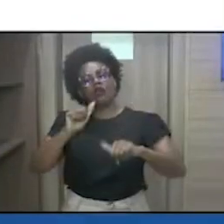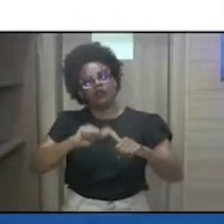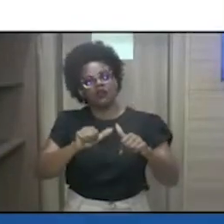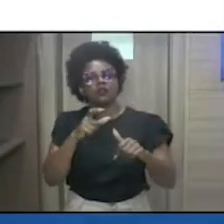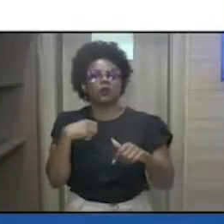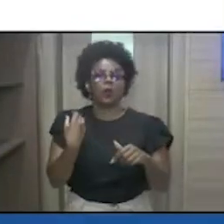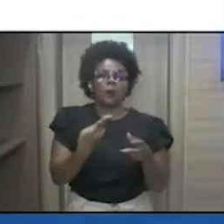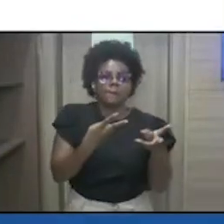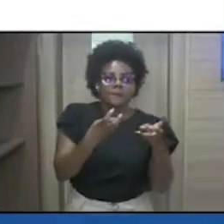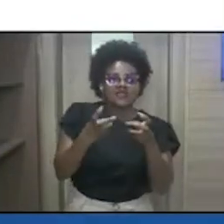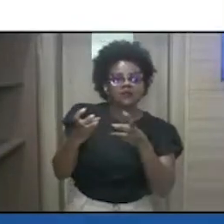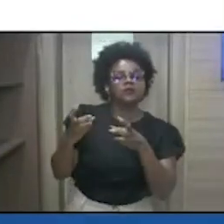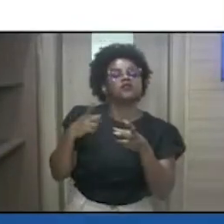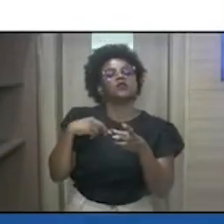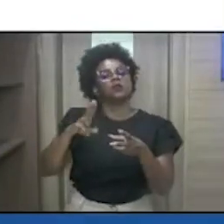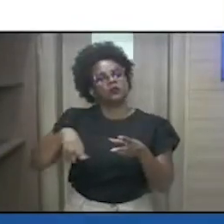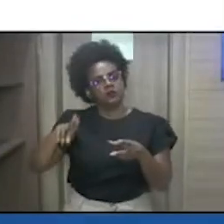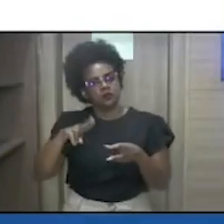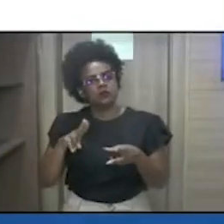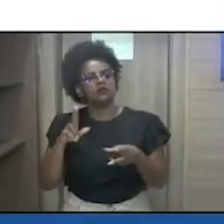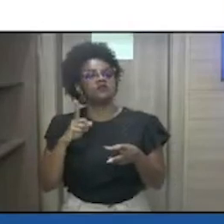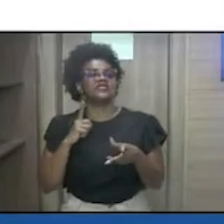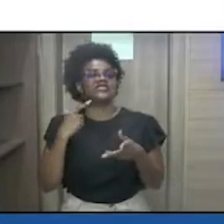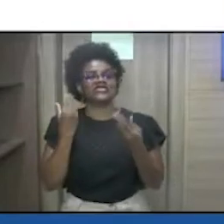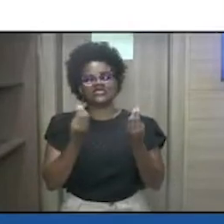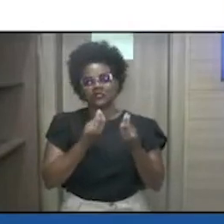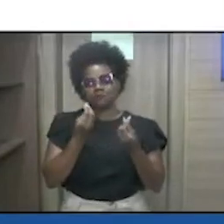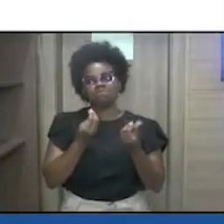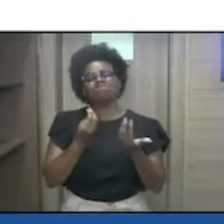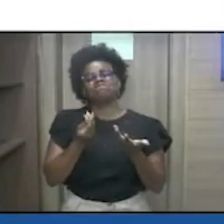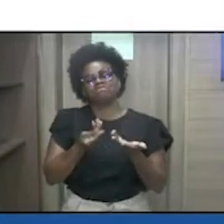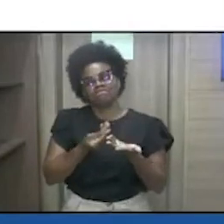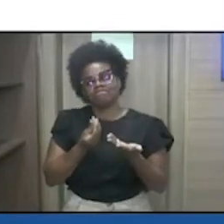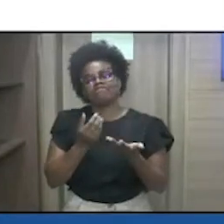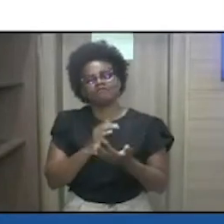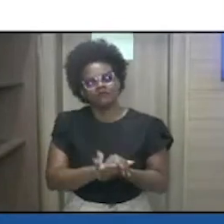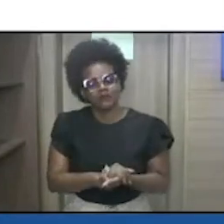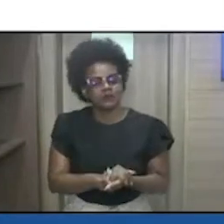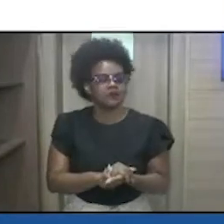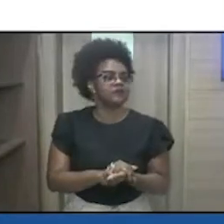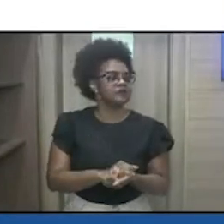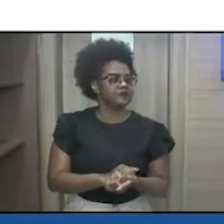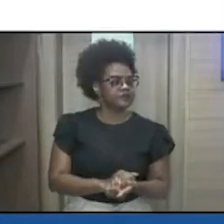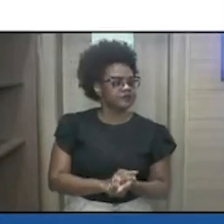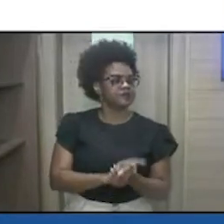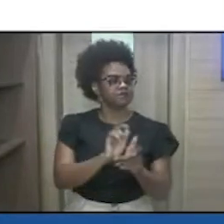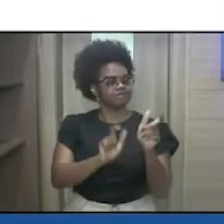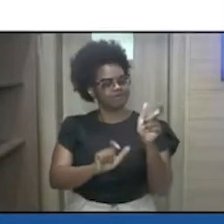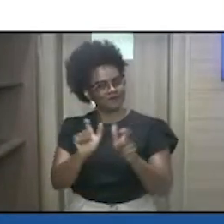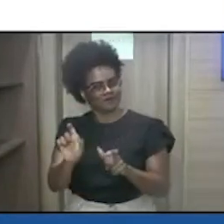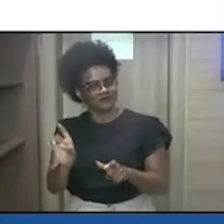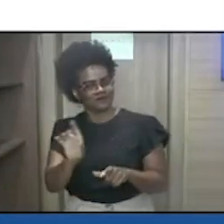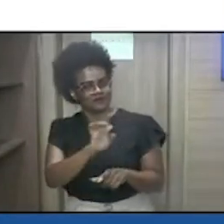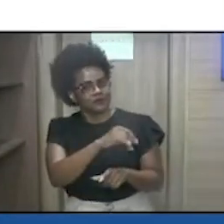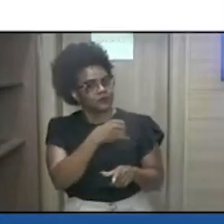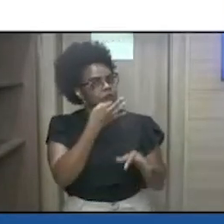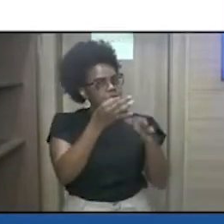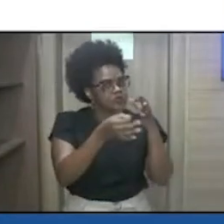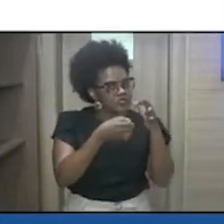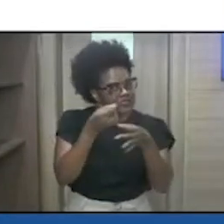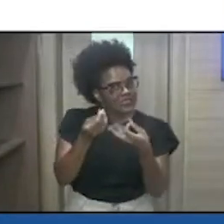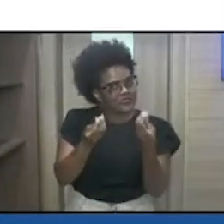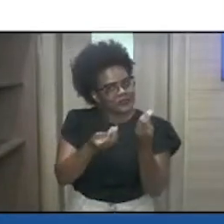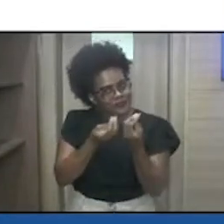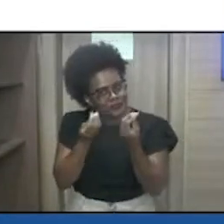ou percepção do usuário, que também é muito incipiente, né? Eles geralmente trazem uma percepção vaga